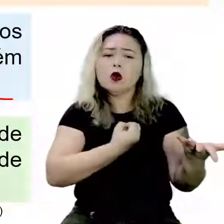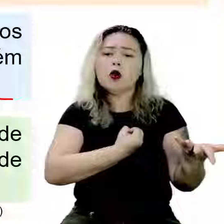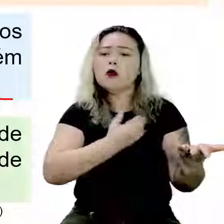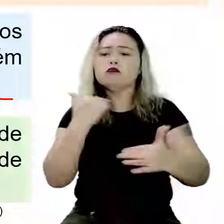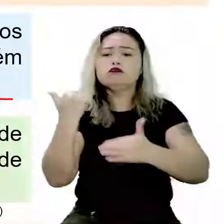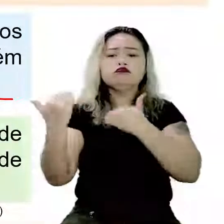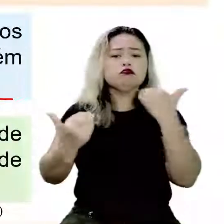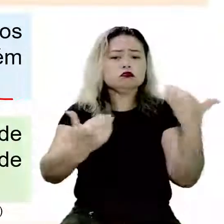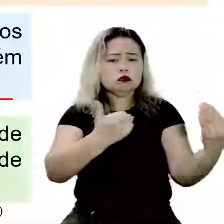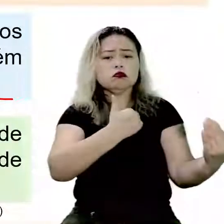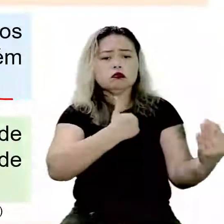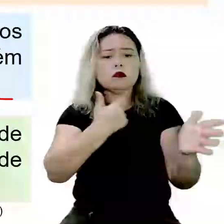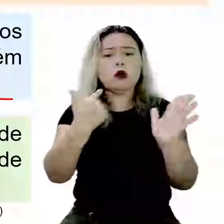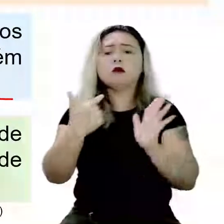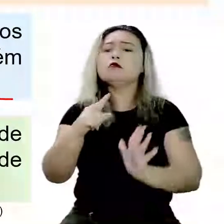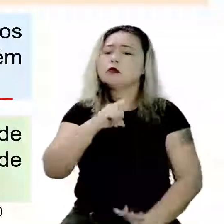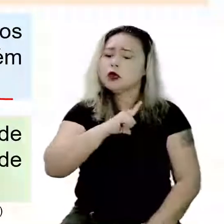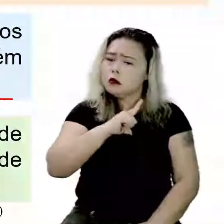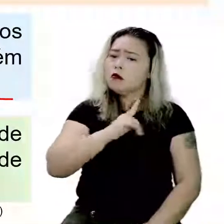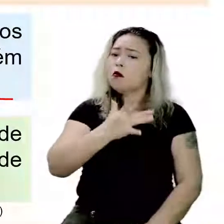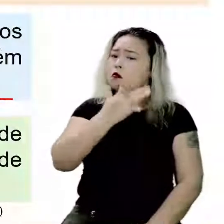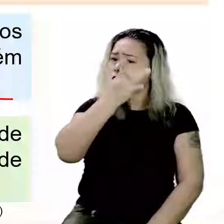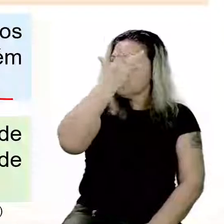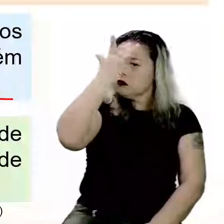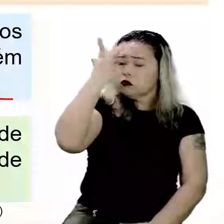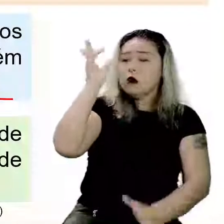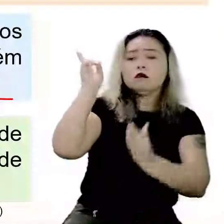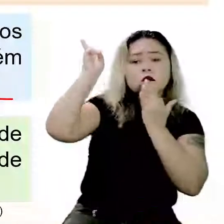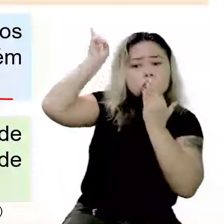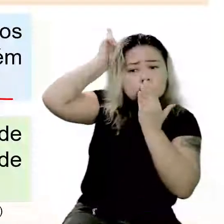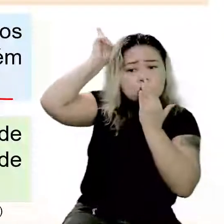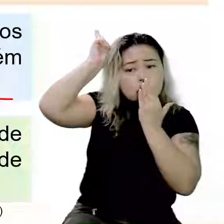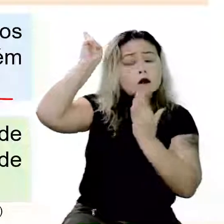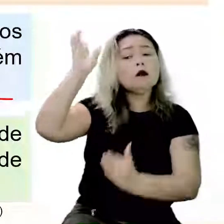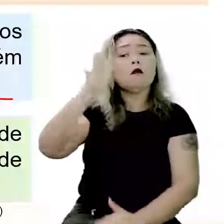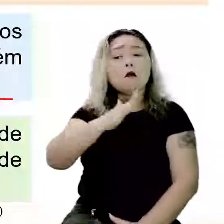alta incidência de óbitos em indígenas